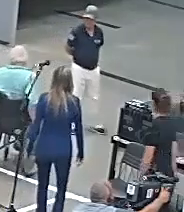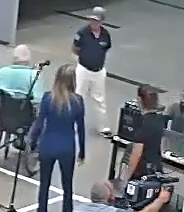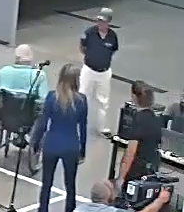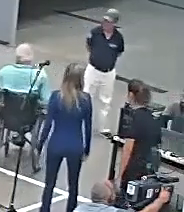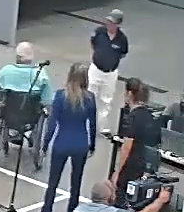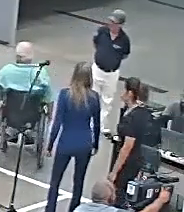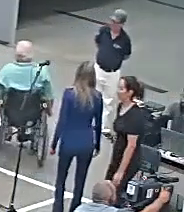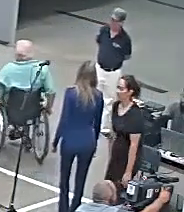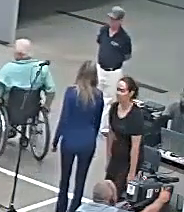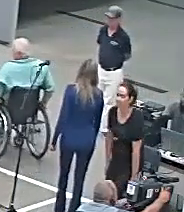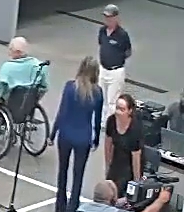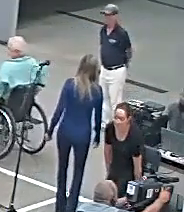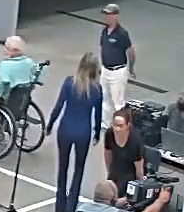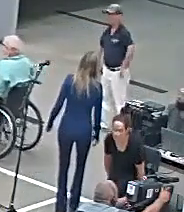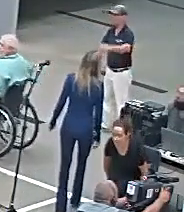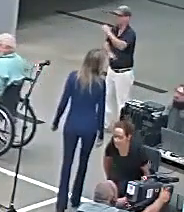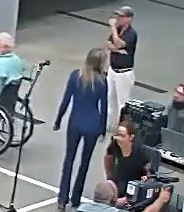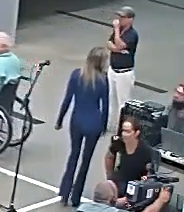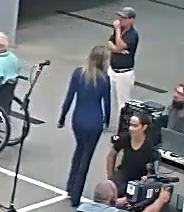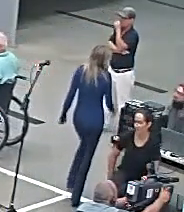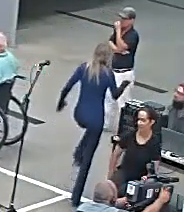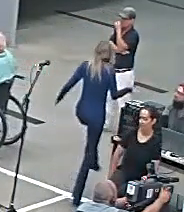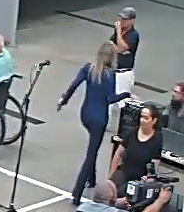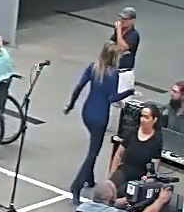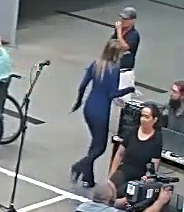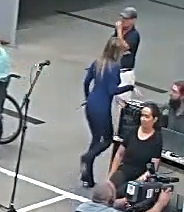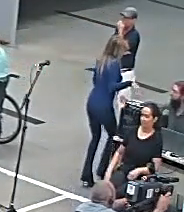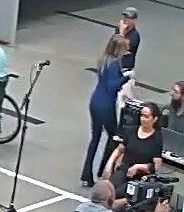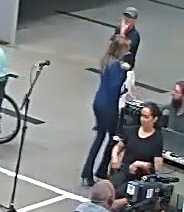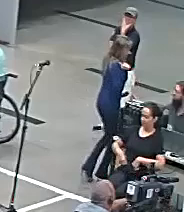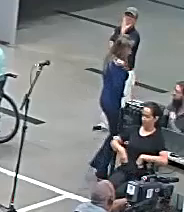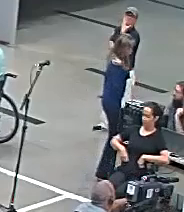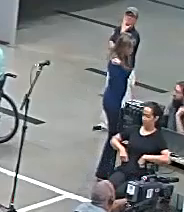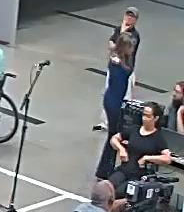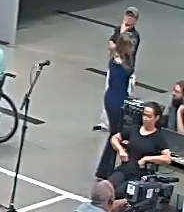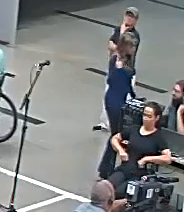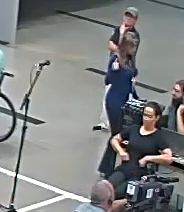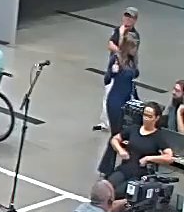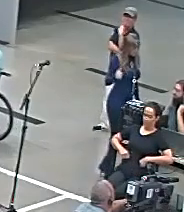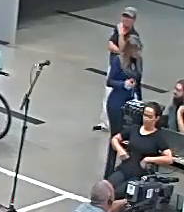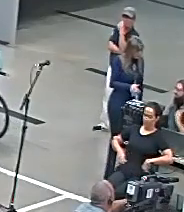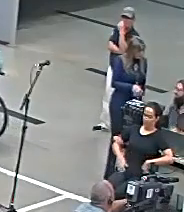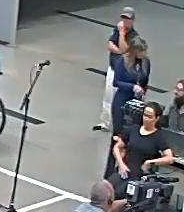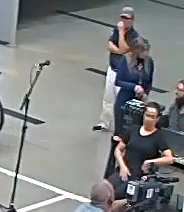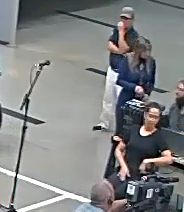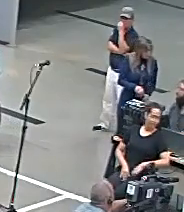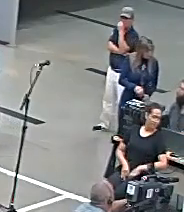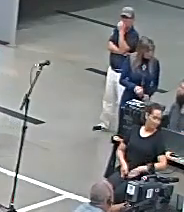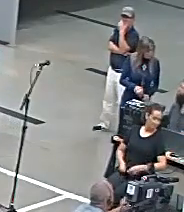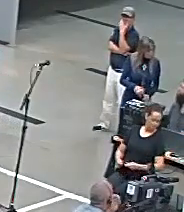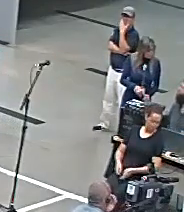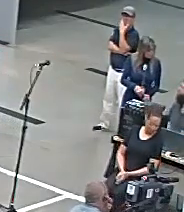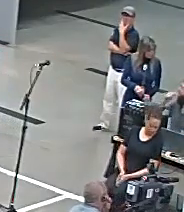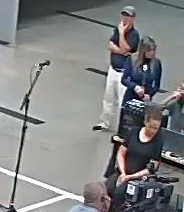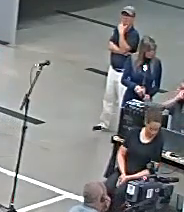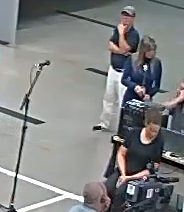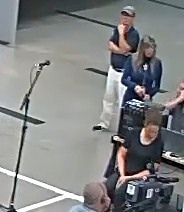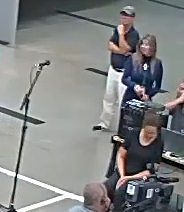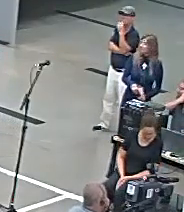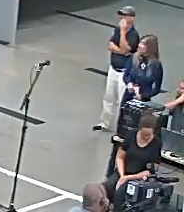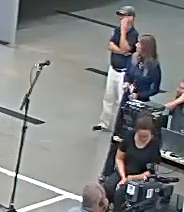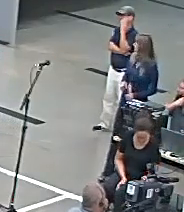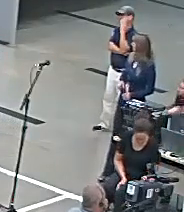com com a casa para que seja providenciado no espaço aí o acesso a ao bebedor